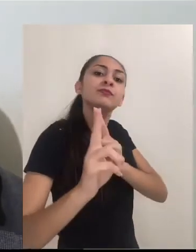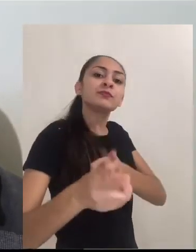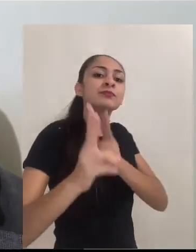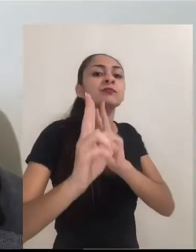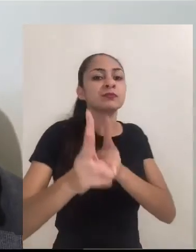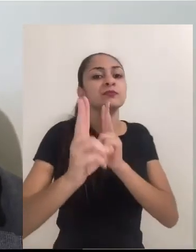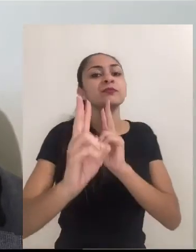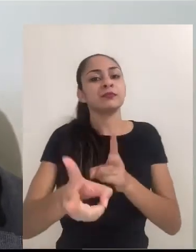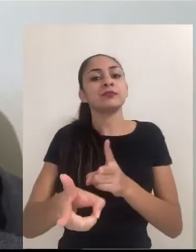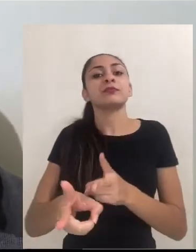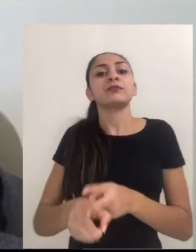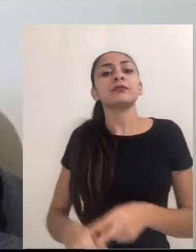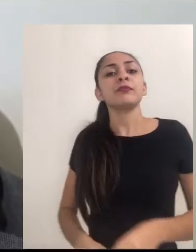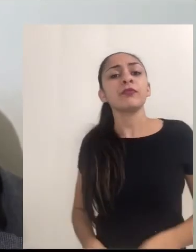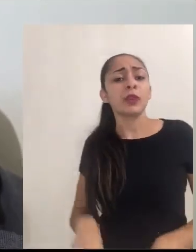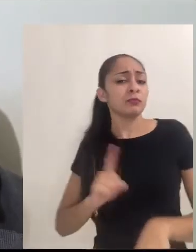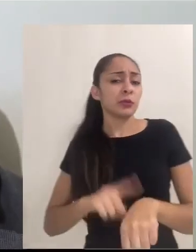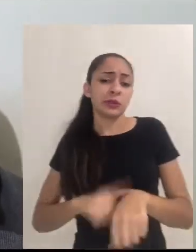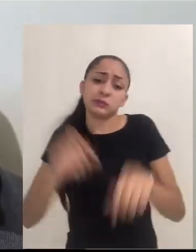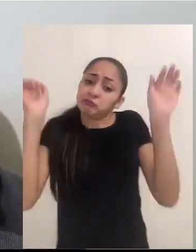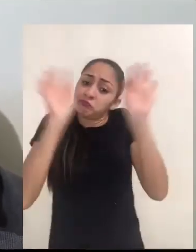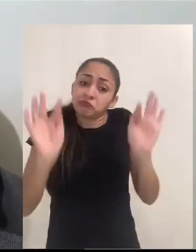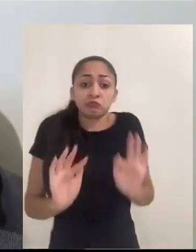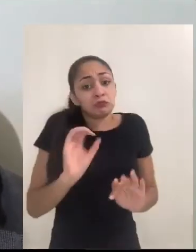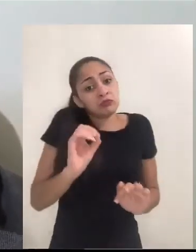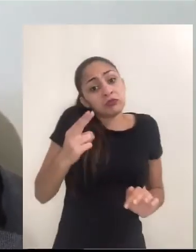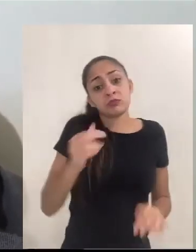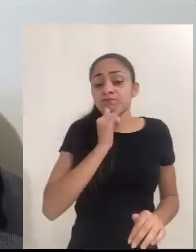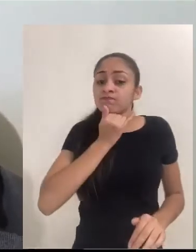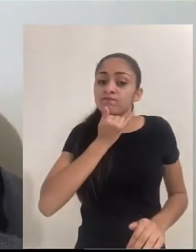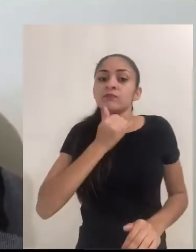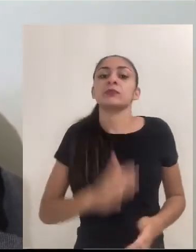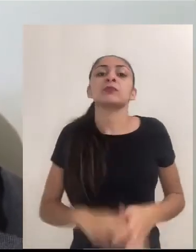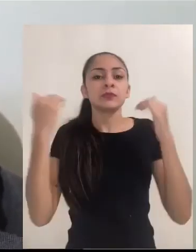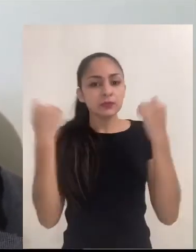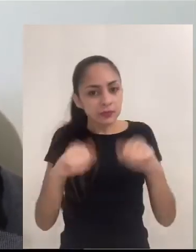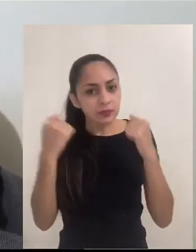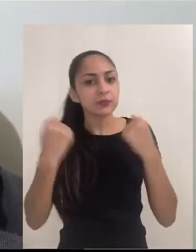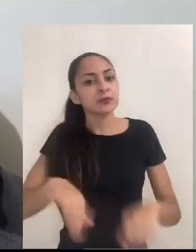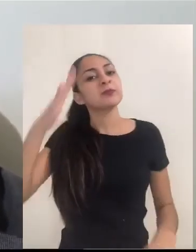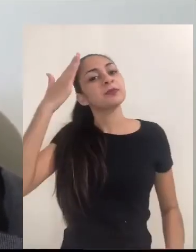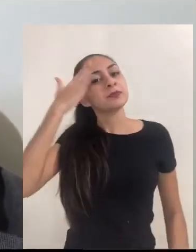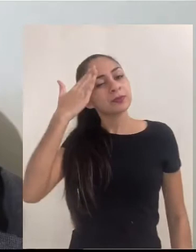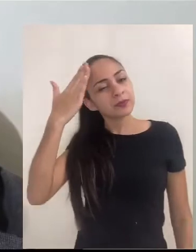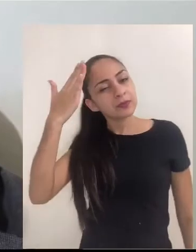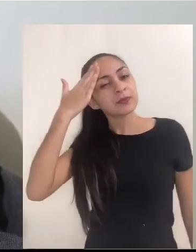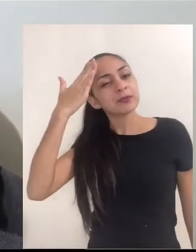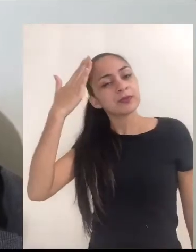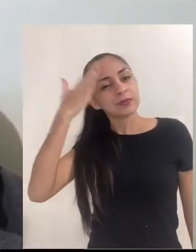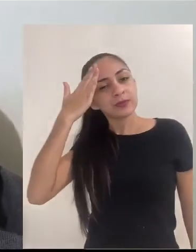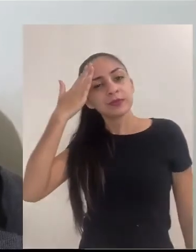fazendo agora, desse momento, seja de felicidade ou seja de tristeza. E a gente precisa compreender para que a gente possa